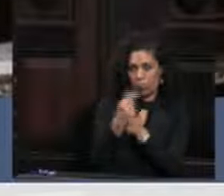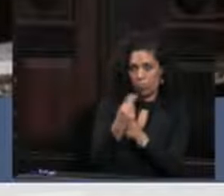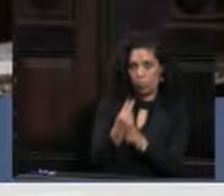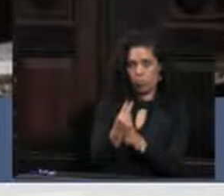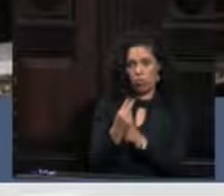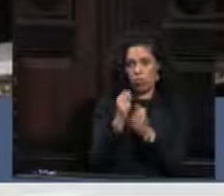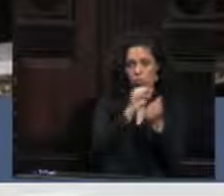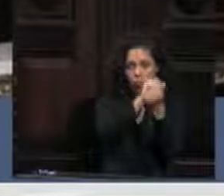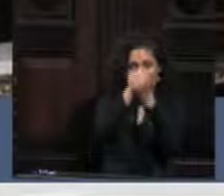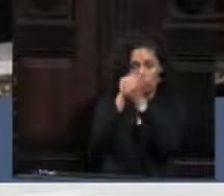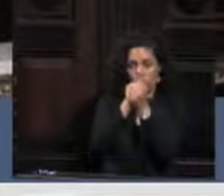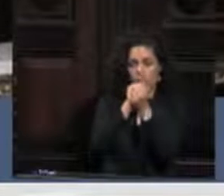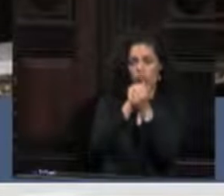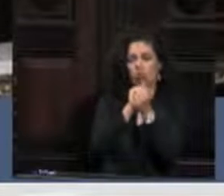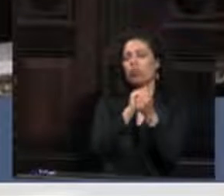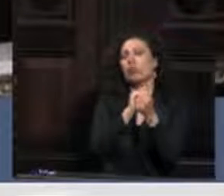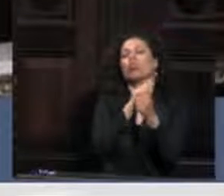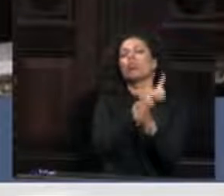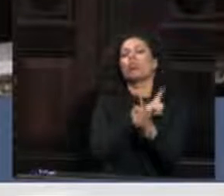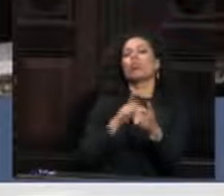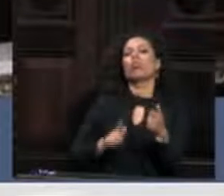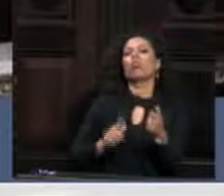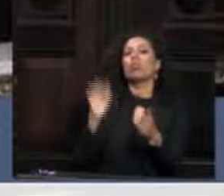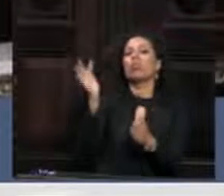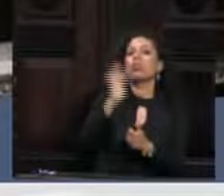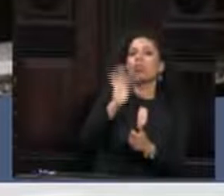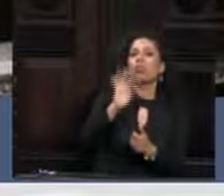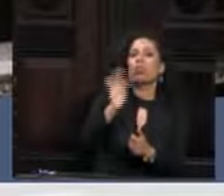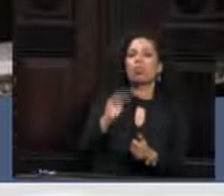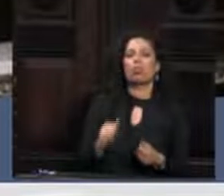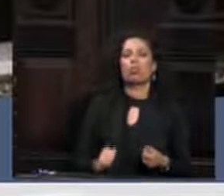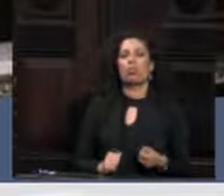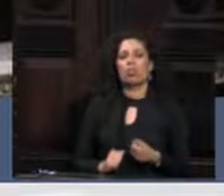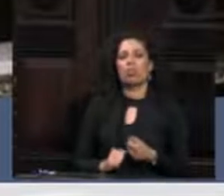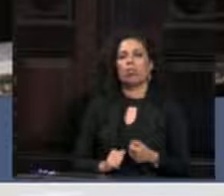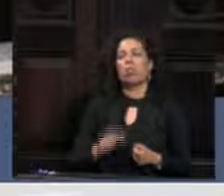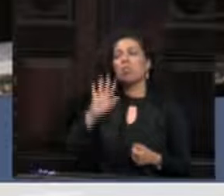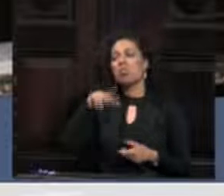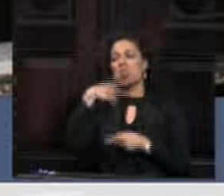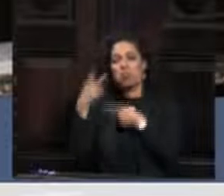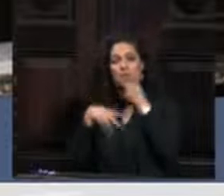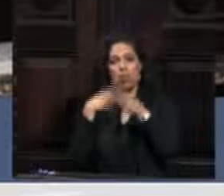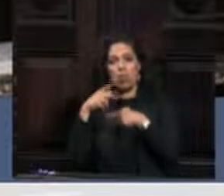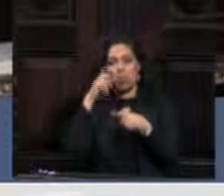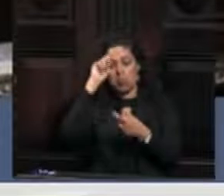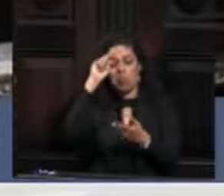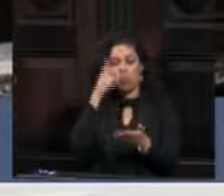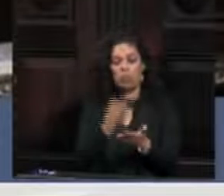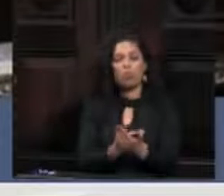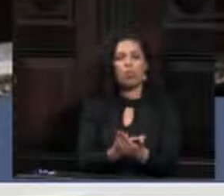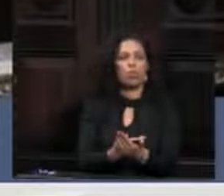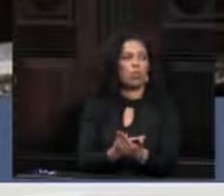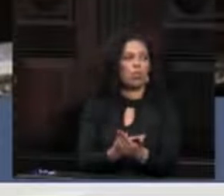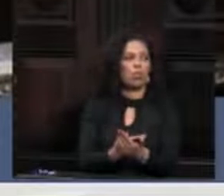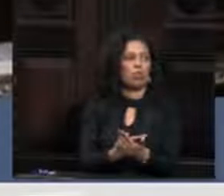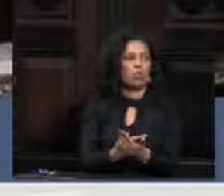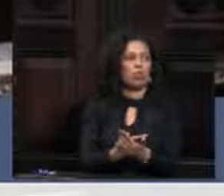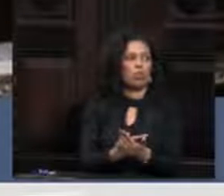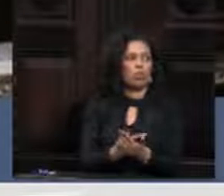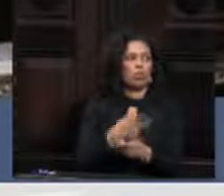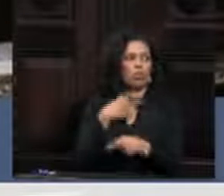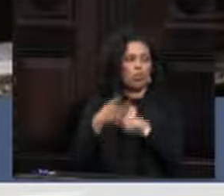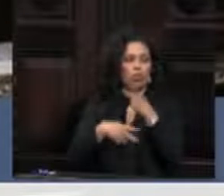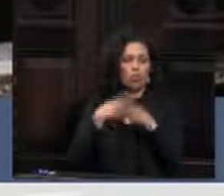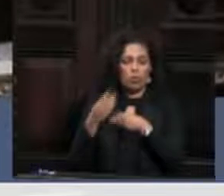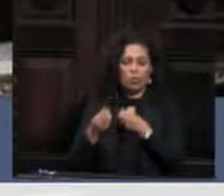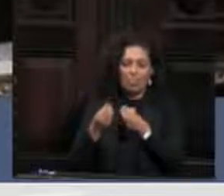tempo, naquele momento, assumindo o compromisso, não de entregar as ações da SEDAI